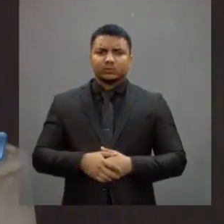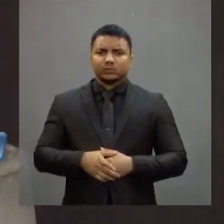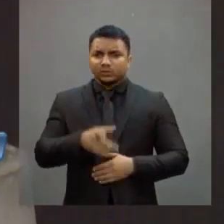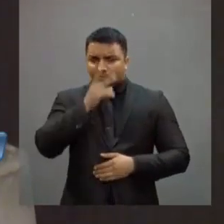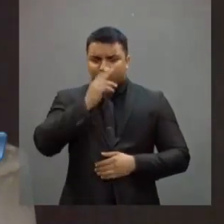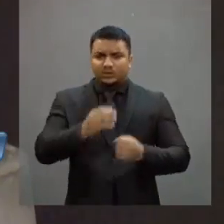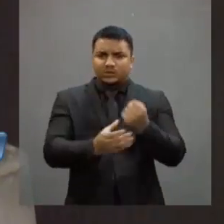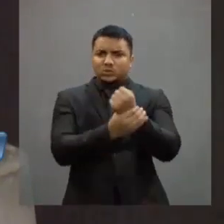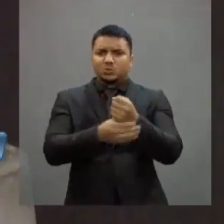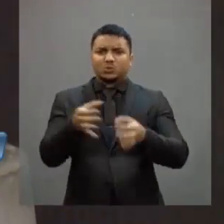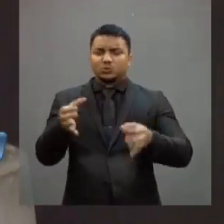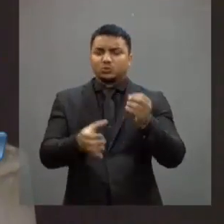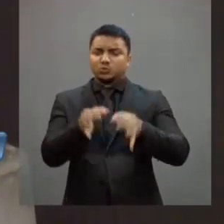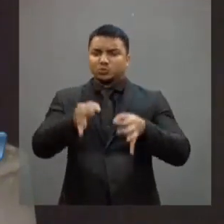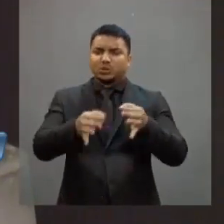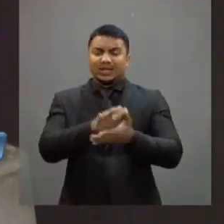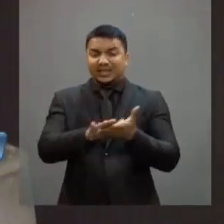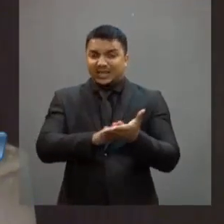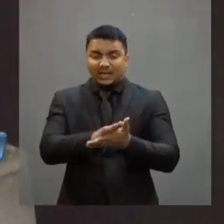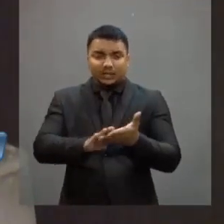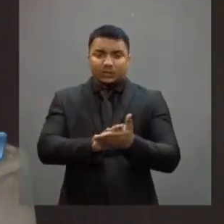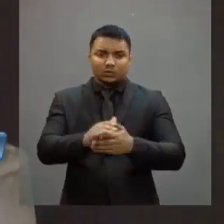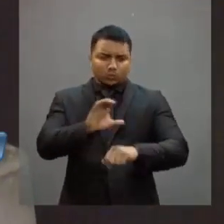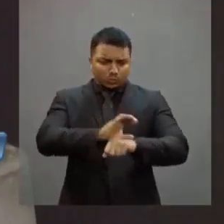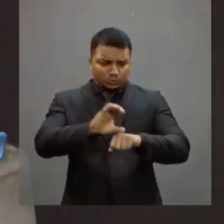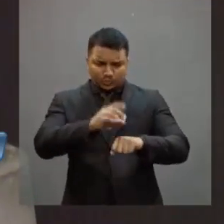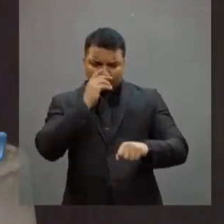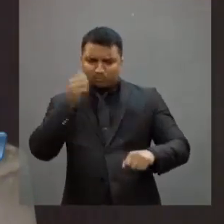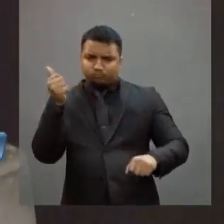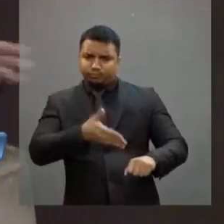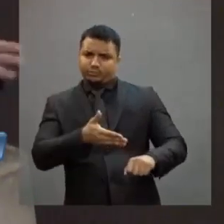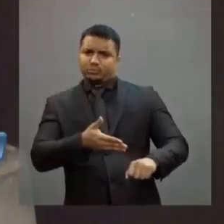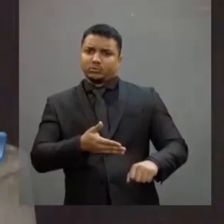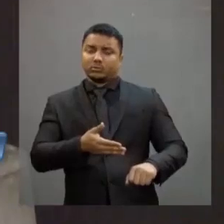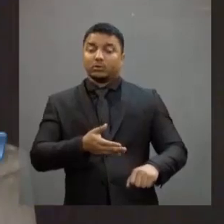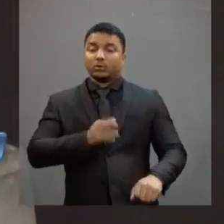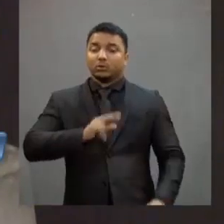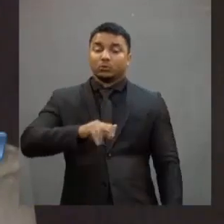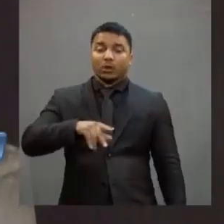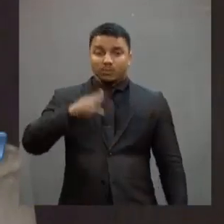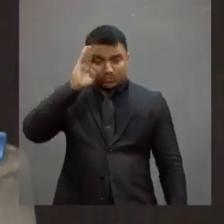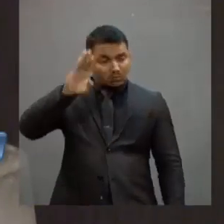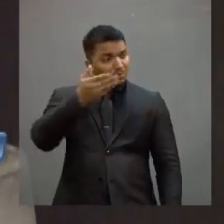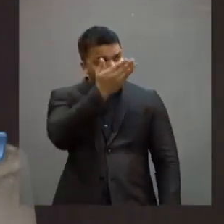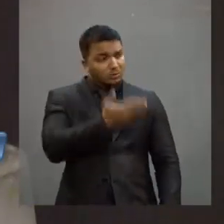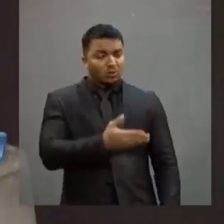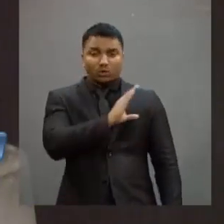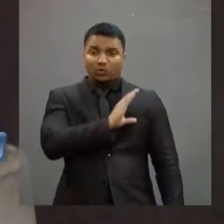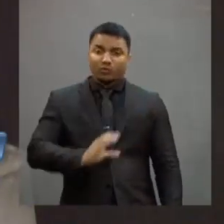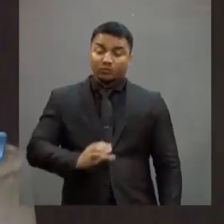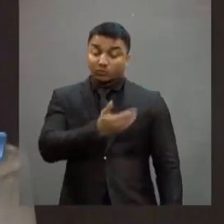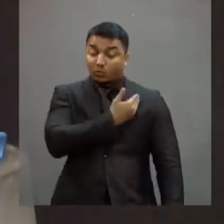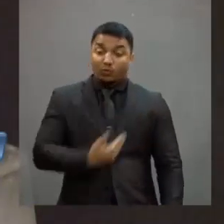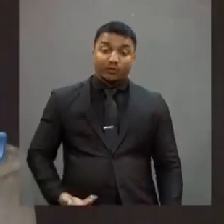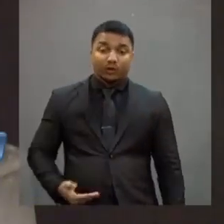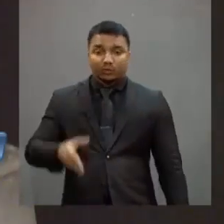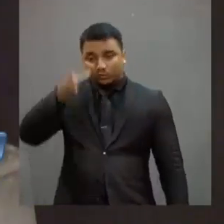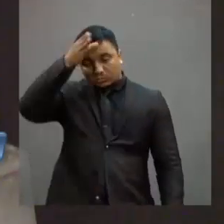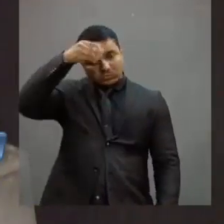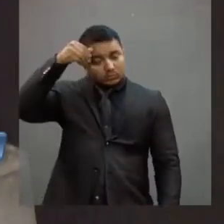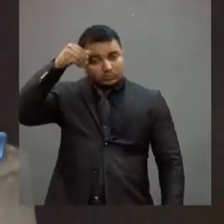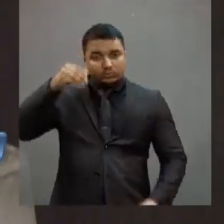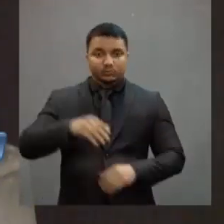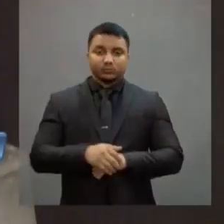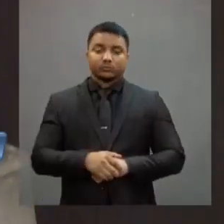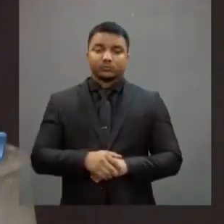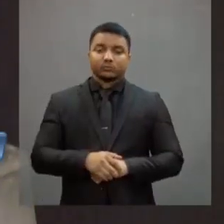insegurança jurídica. A Constituição não pode ser tratada dessa forma, sobretudo pelo governador. Eu vou botar mais 1